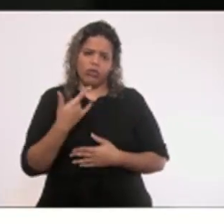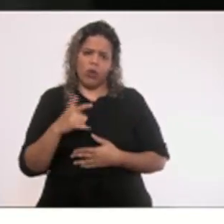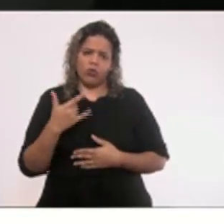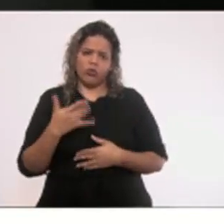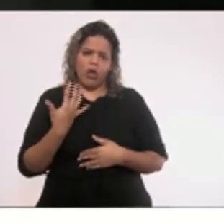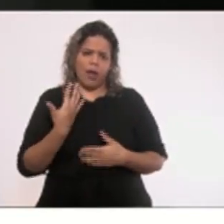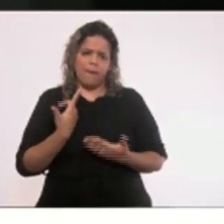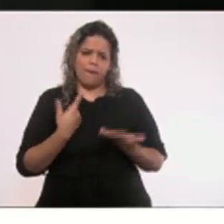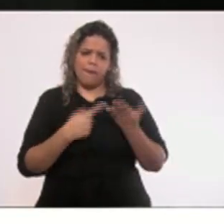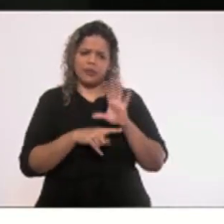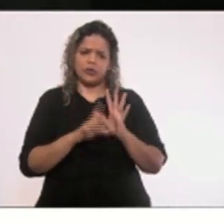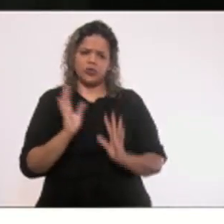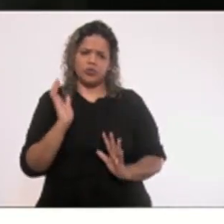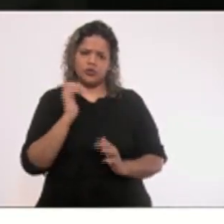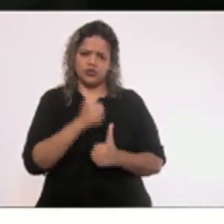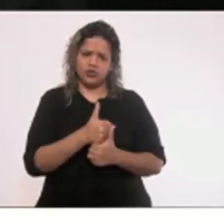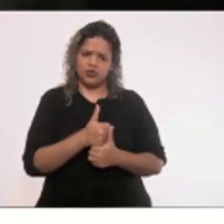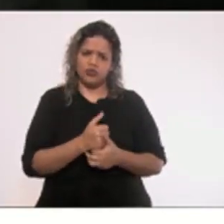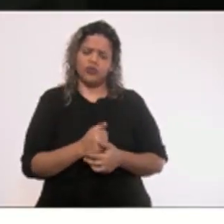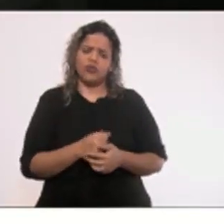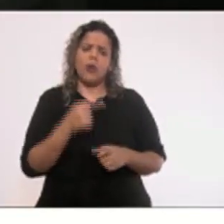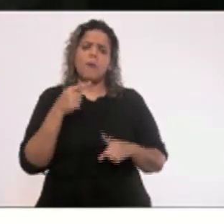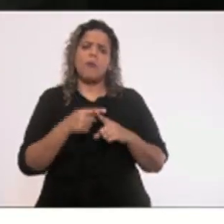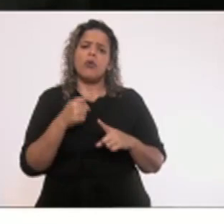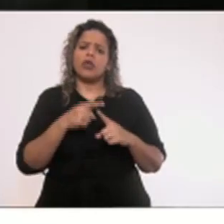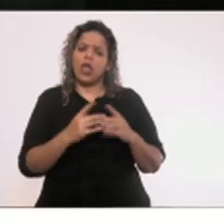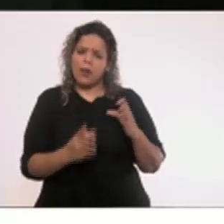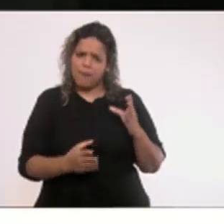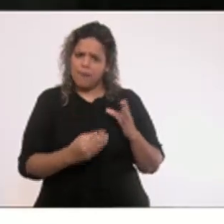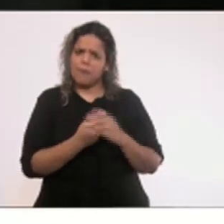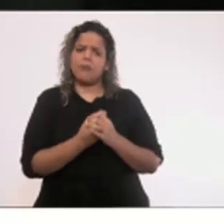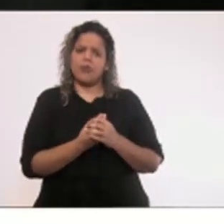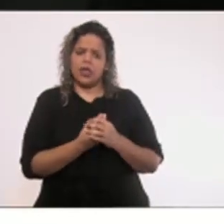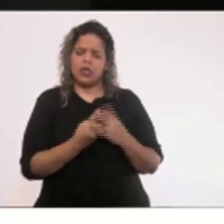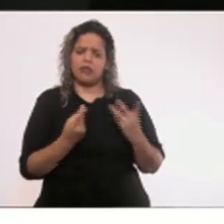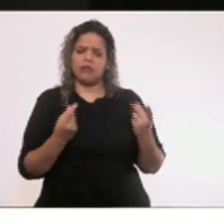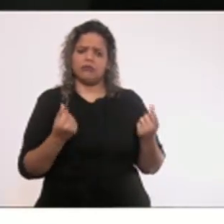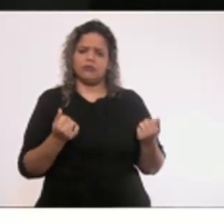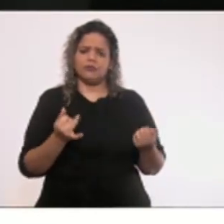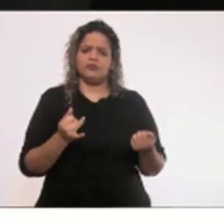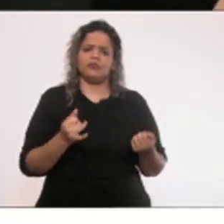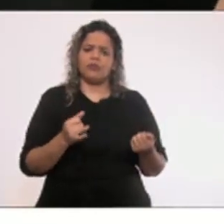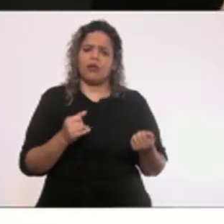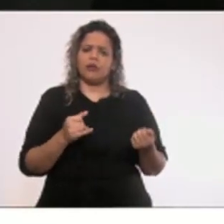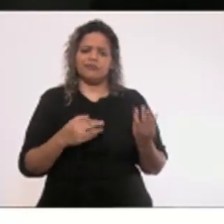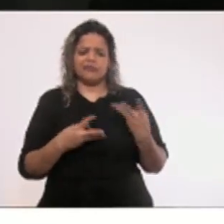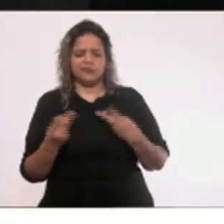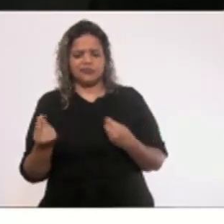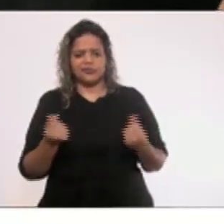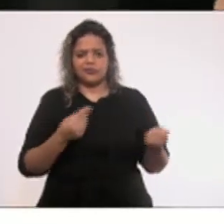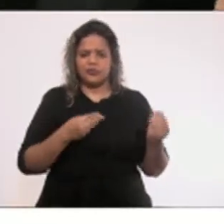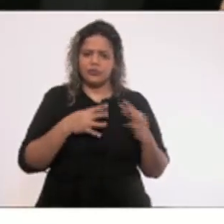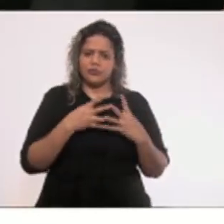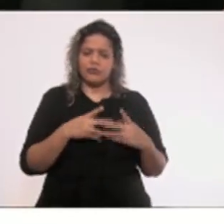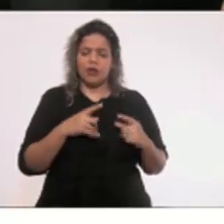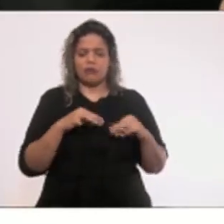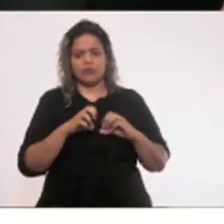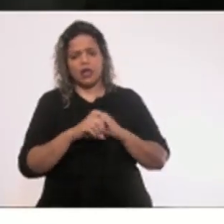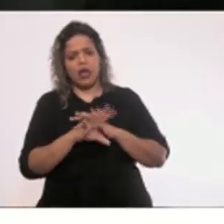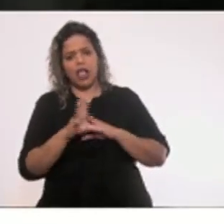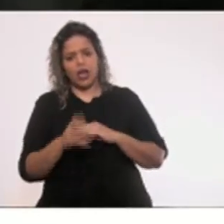apresentando substitutivo, porque as emendas, grande parcela delas, são supressivas. E